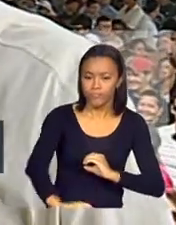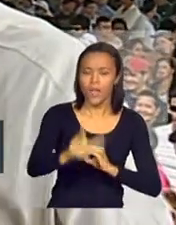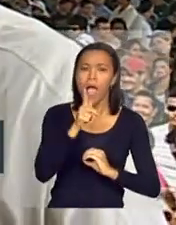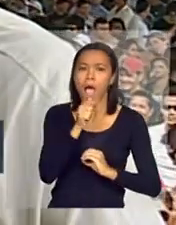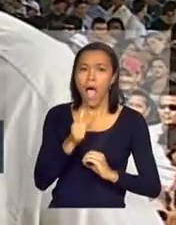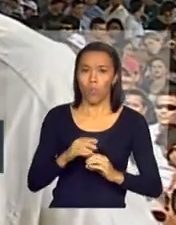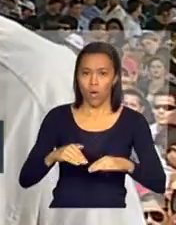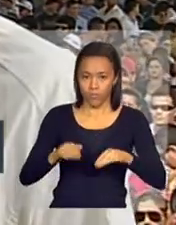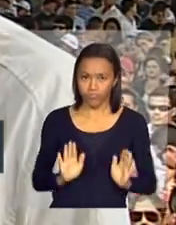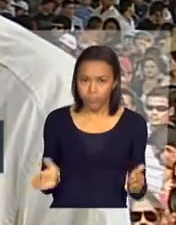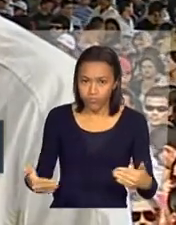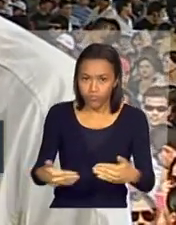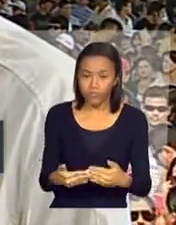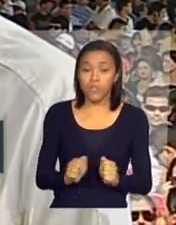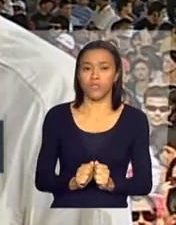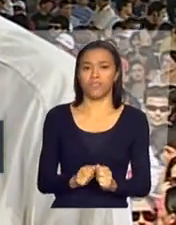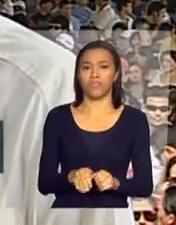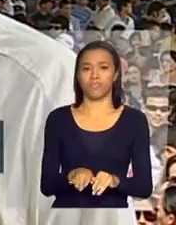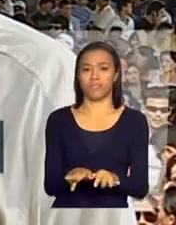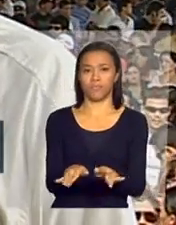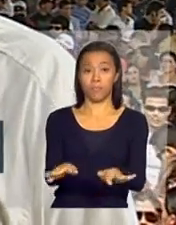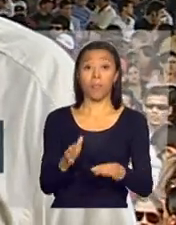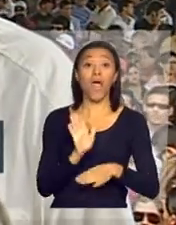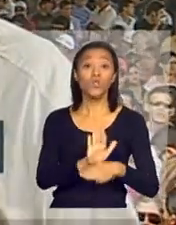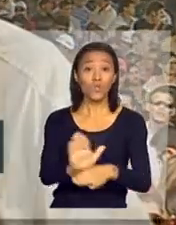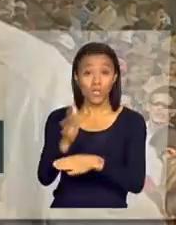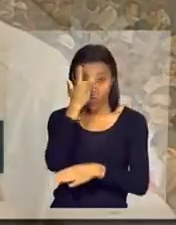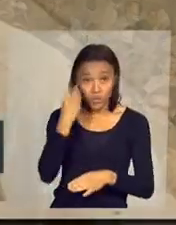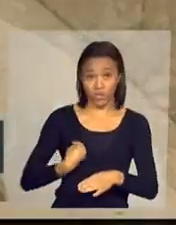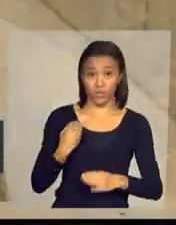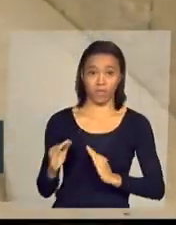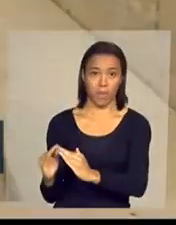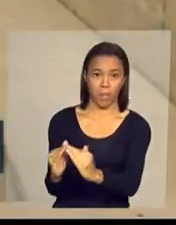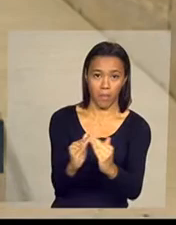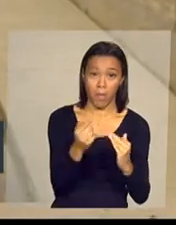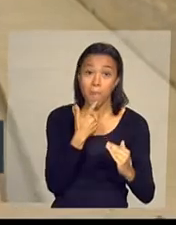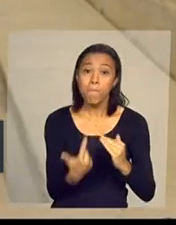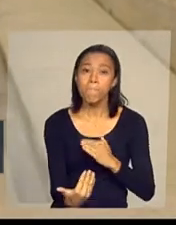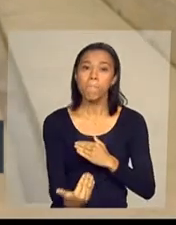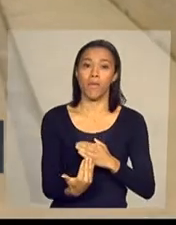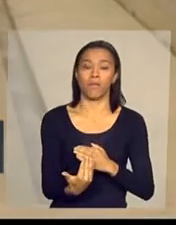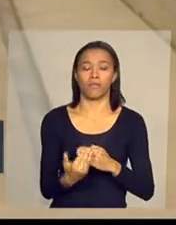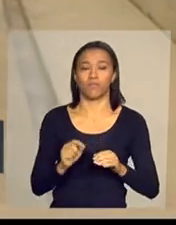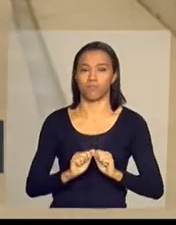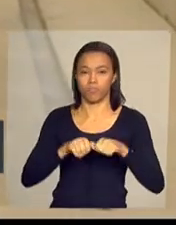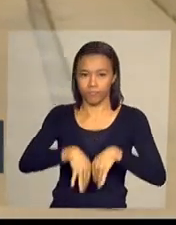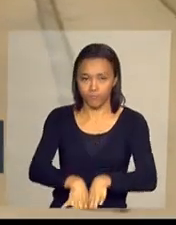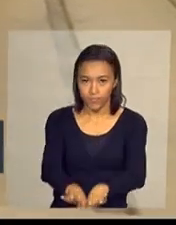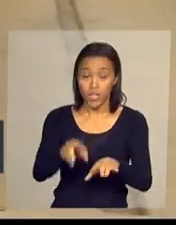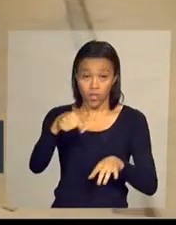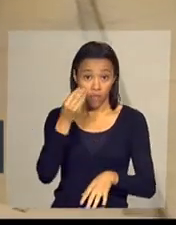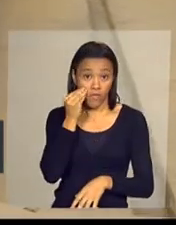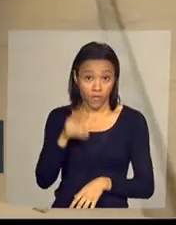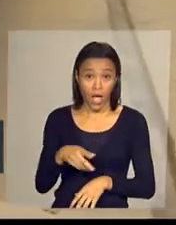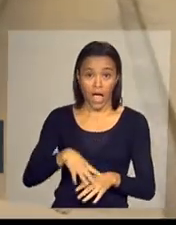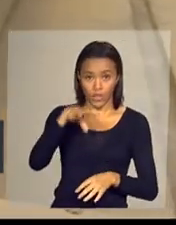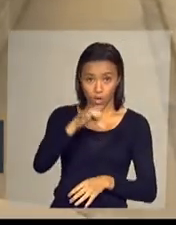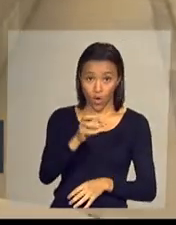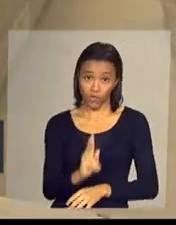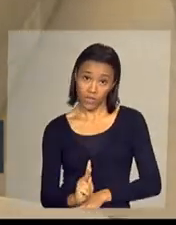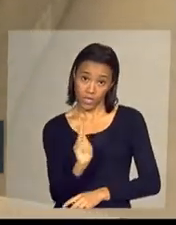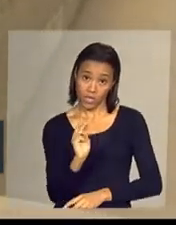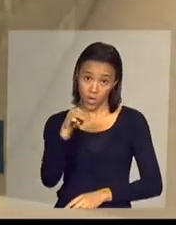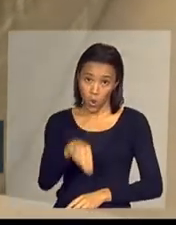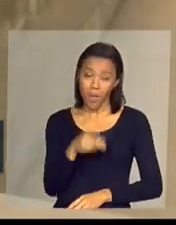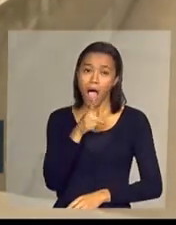para beneficiar a população próxima da barragem. Então, nós estamos aqui na estação de tratamento, que fica a 9 quilômetros da barragem, a